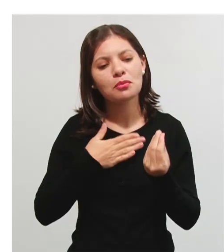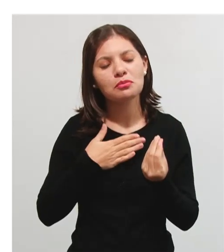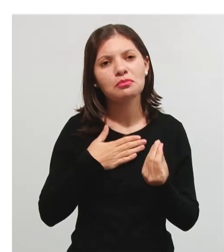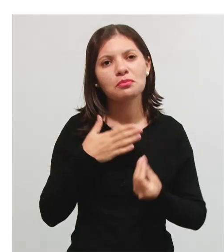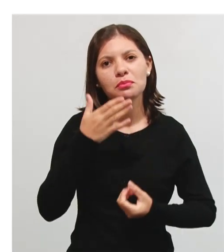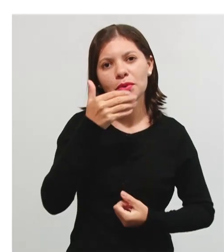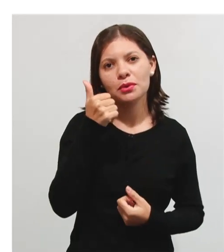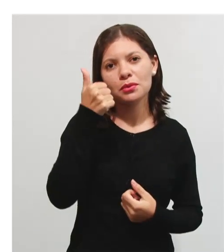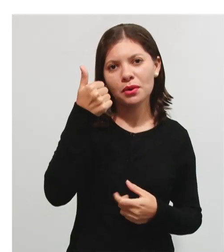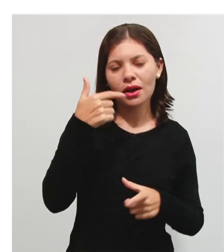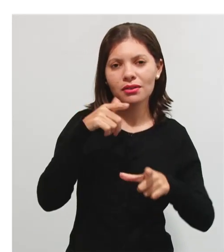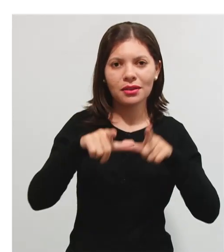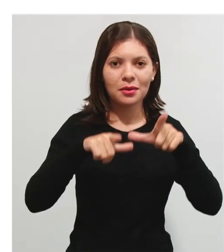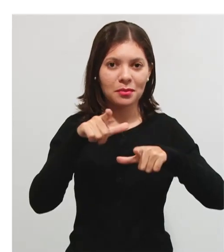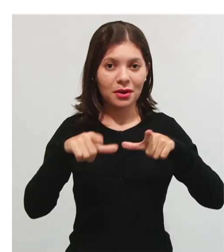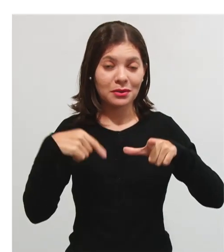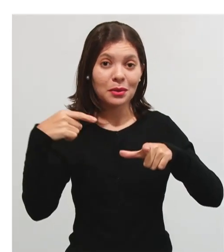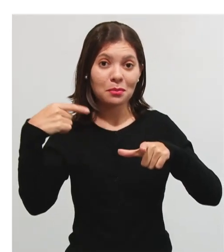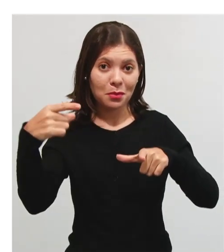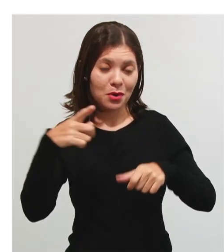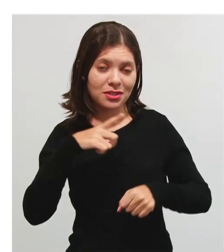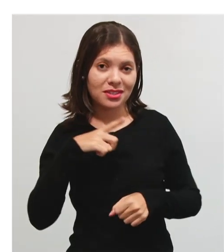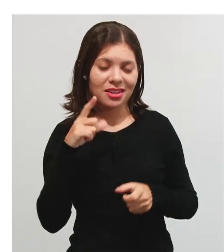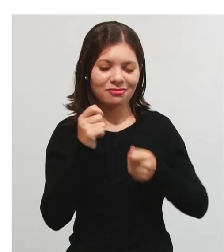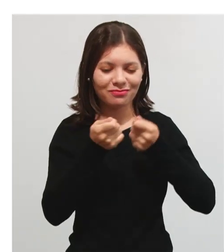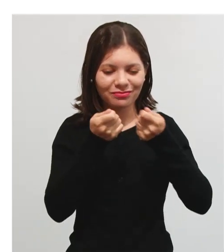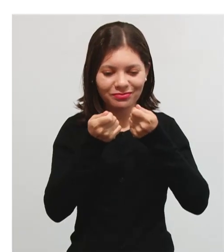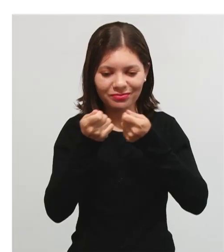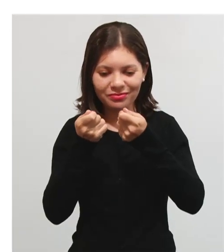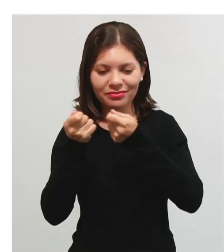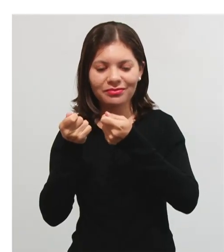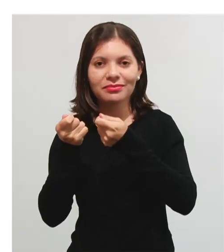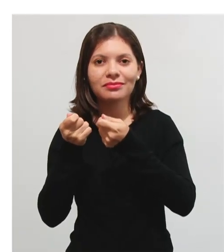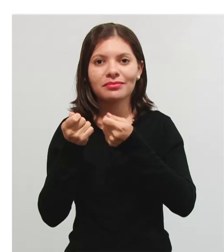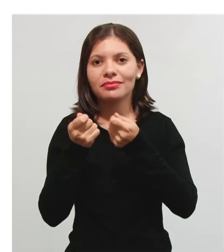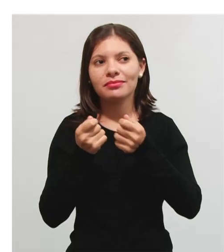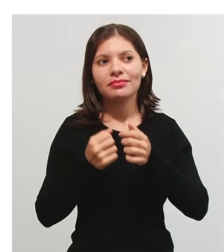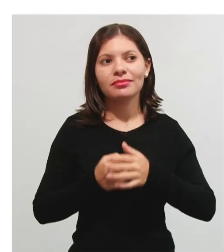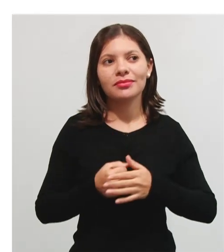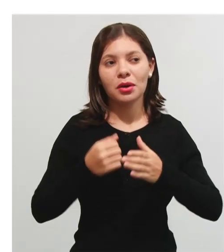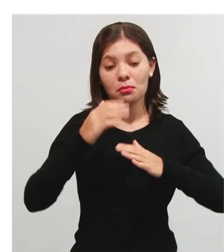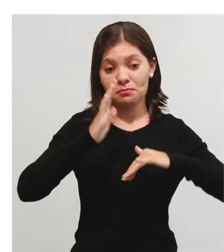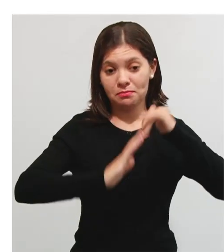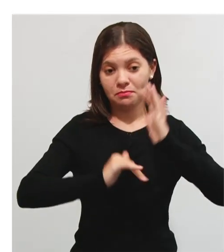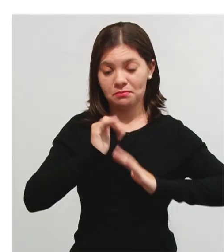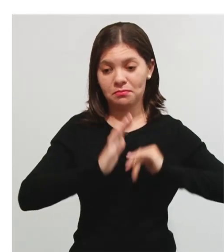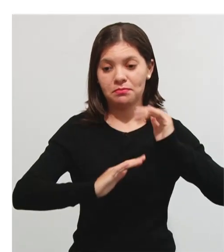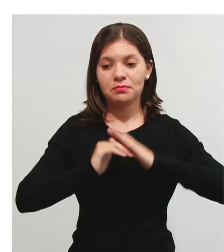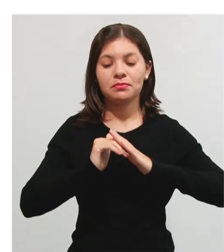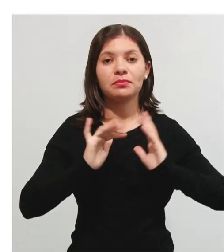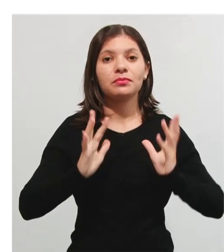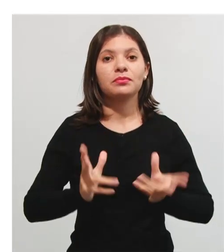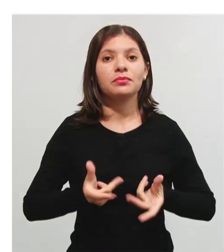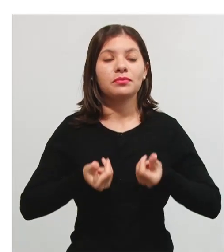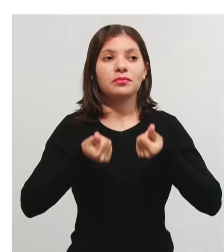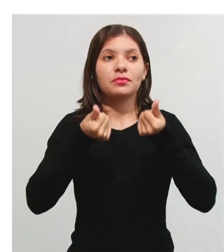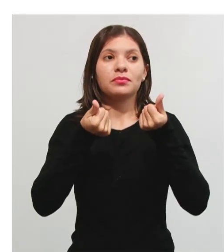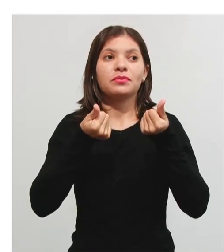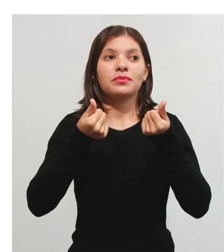e, consequentemente, ter o controle sobre aquilo que você está produzindo, gerando a eficiência e,